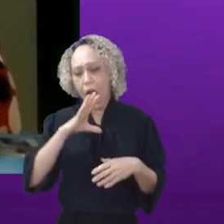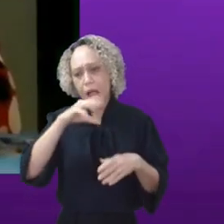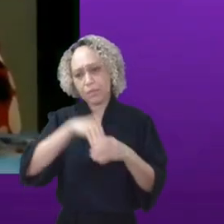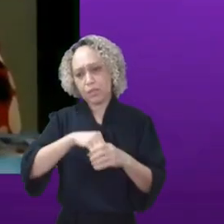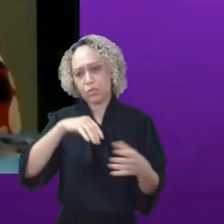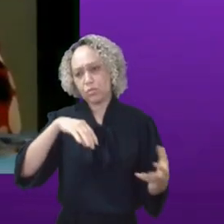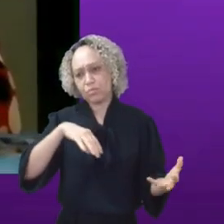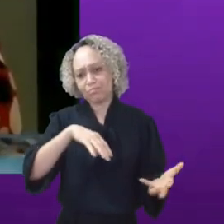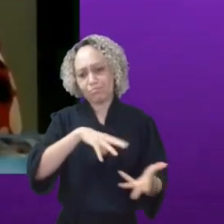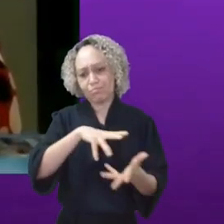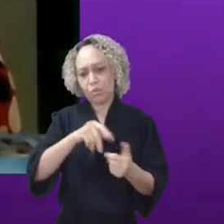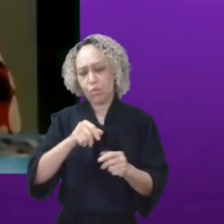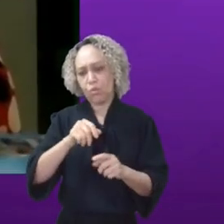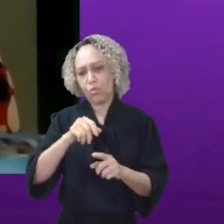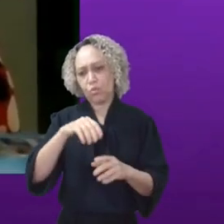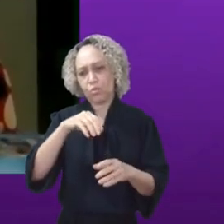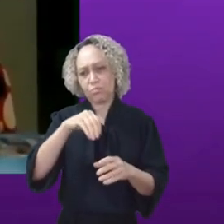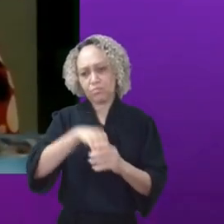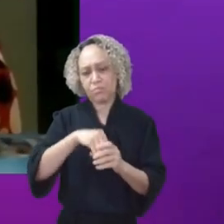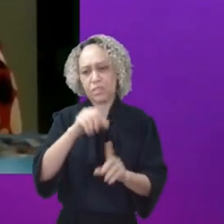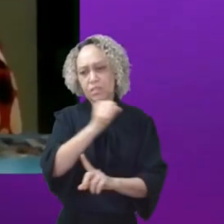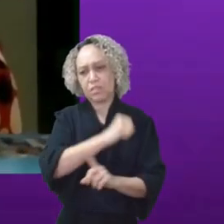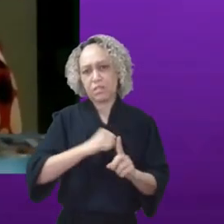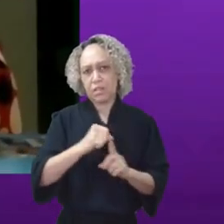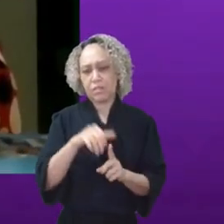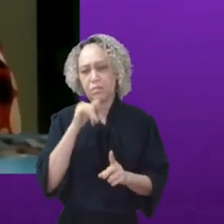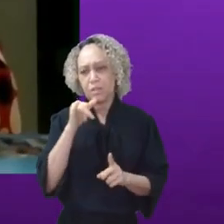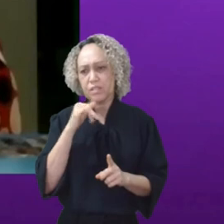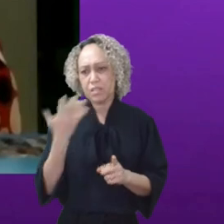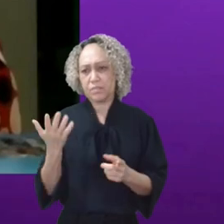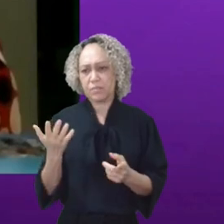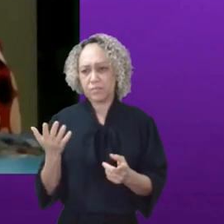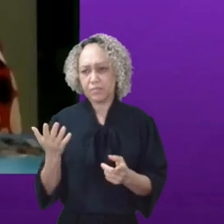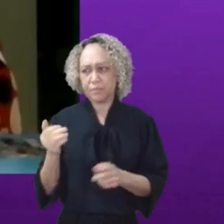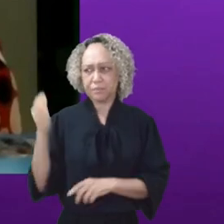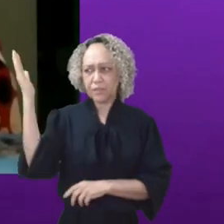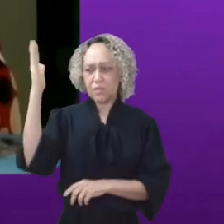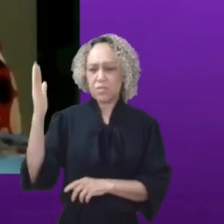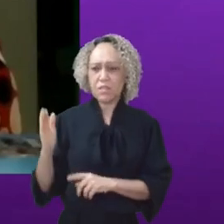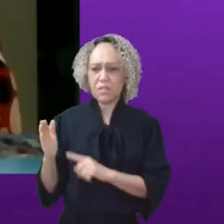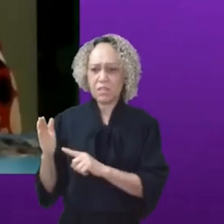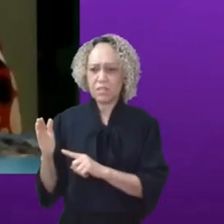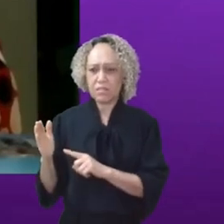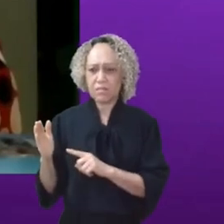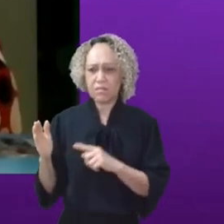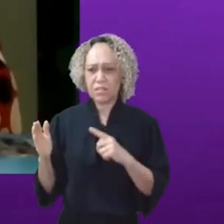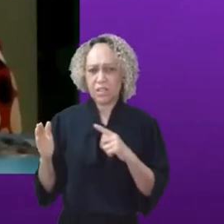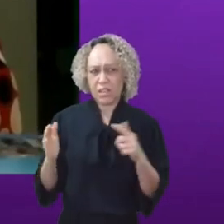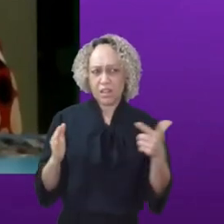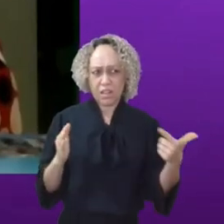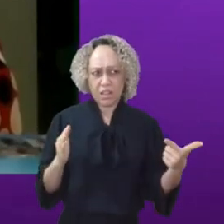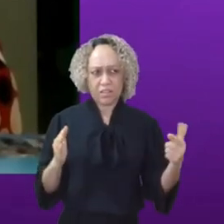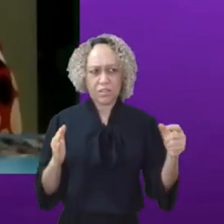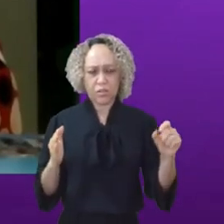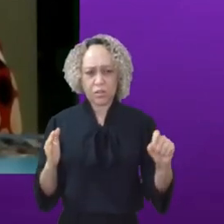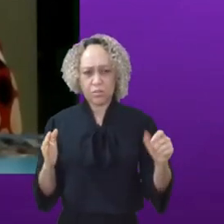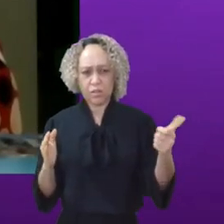né? A própria crise que nós tivemos no Brasil de